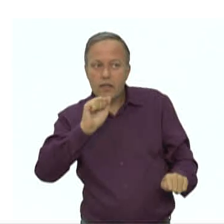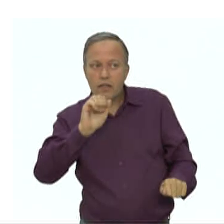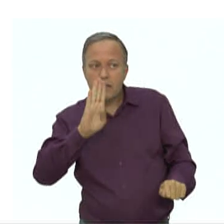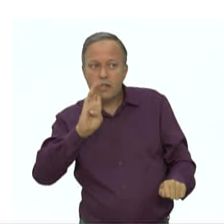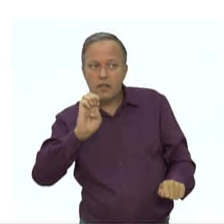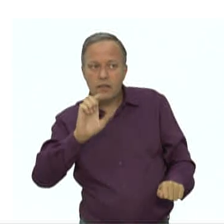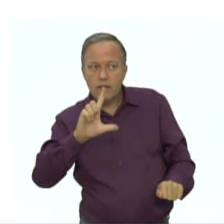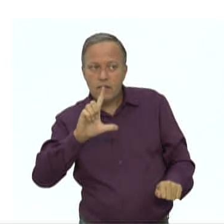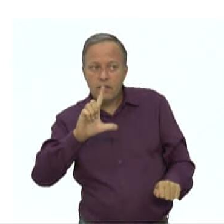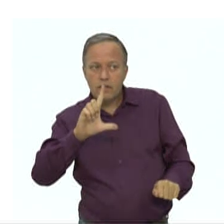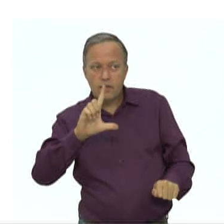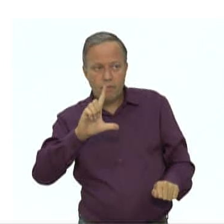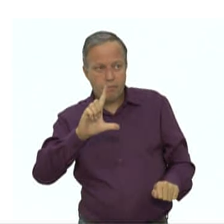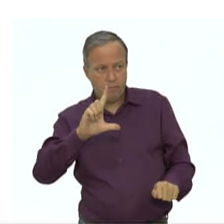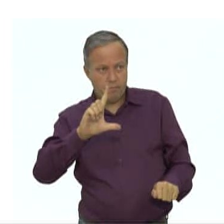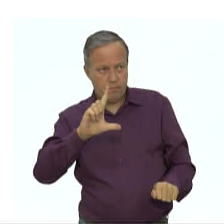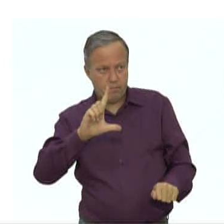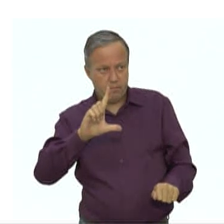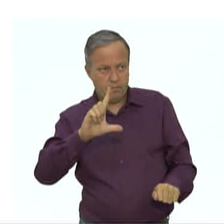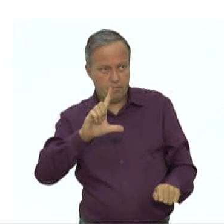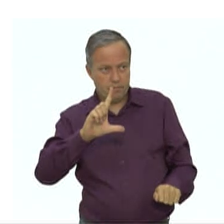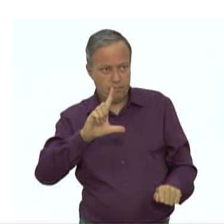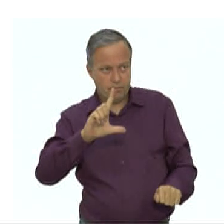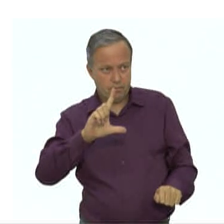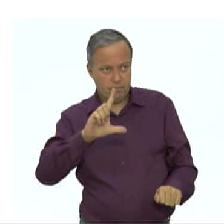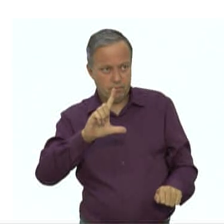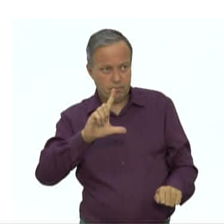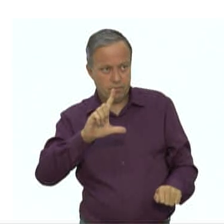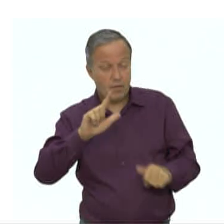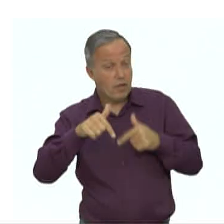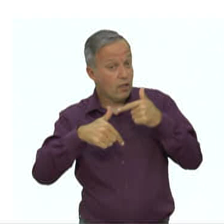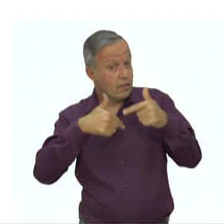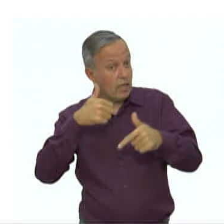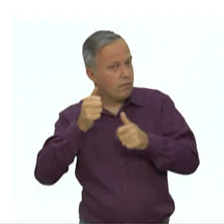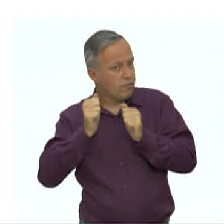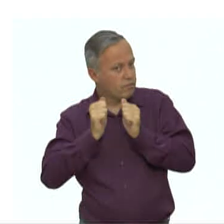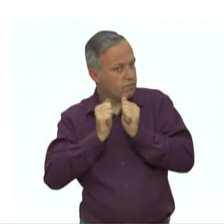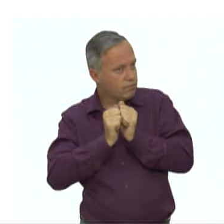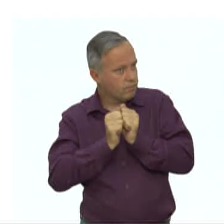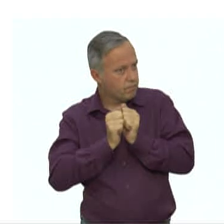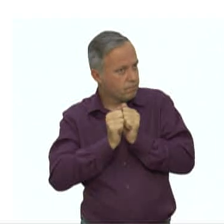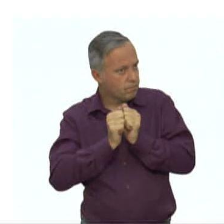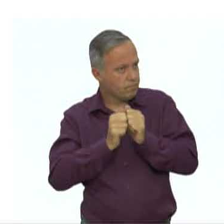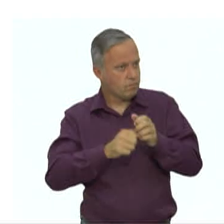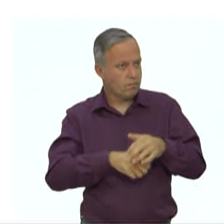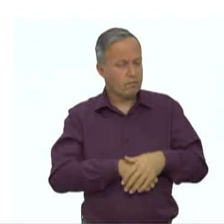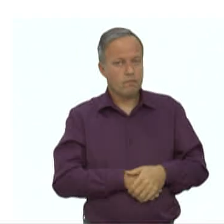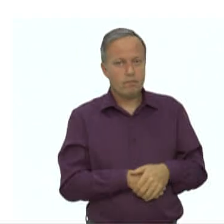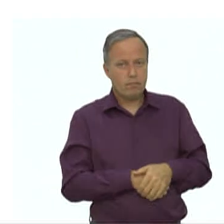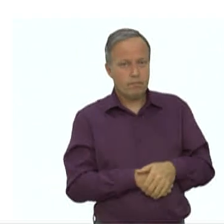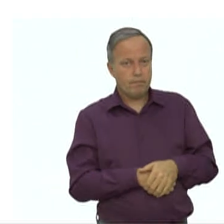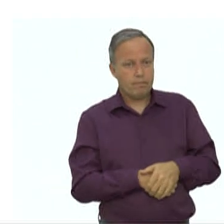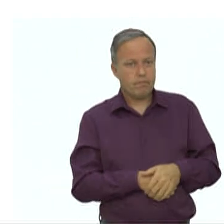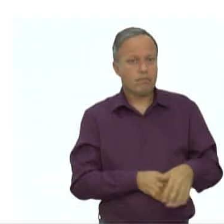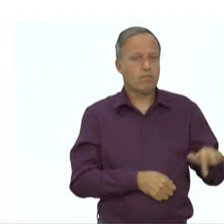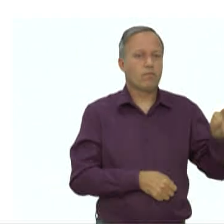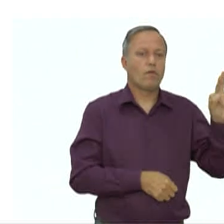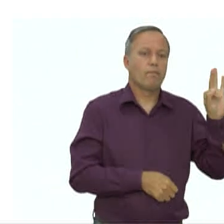que é E. Maria e Isabel trabalham juntas. E F, la